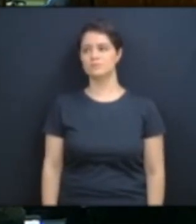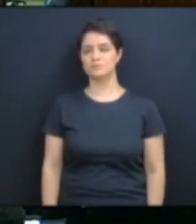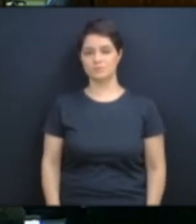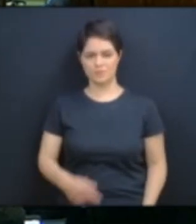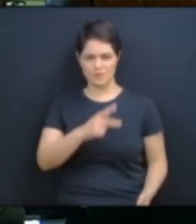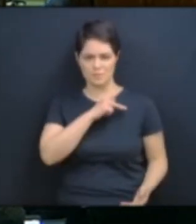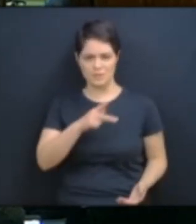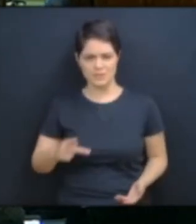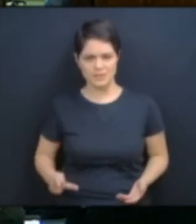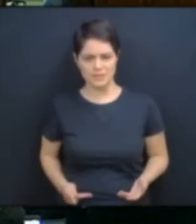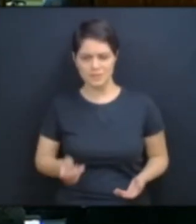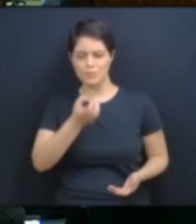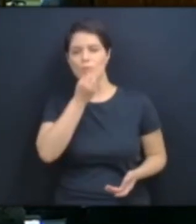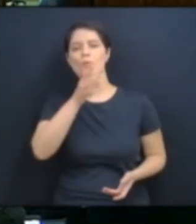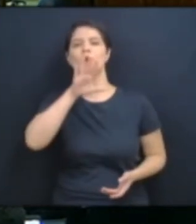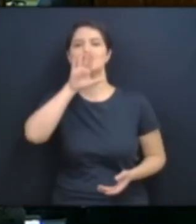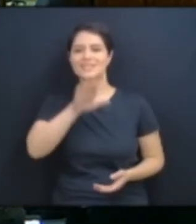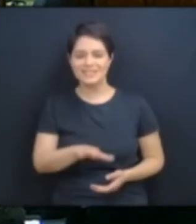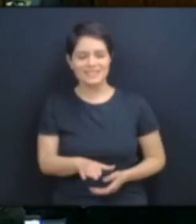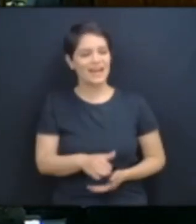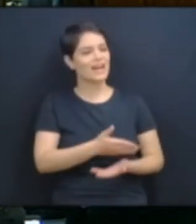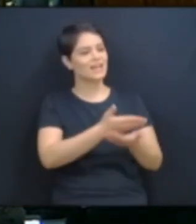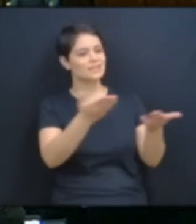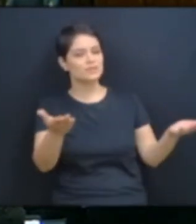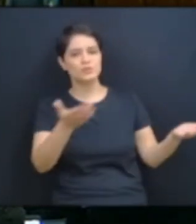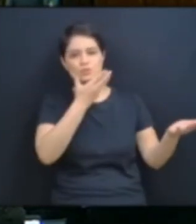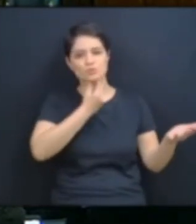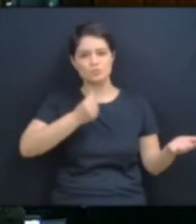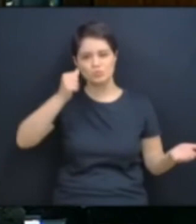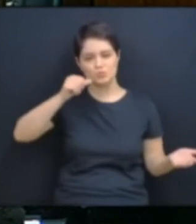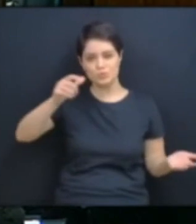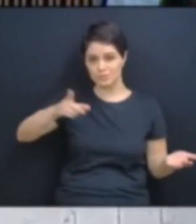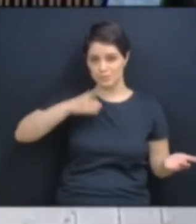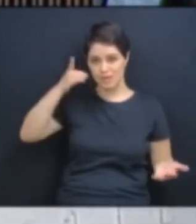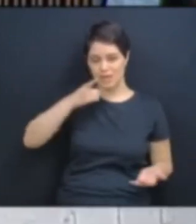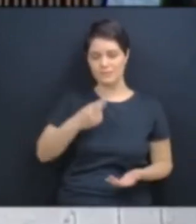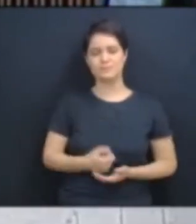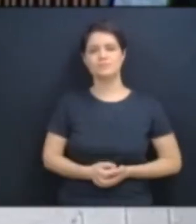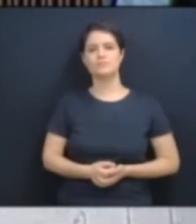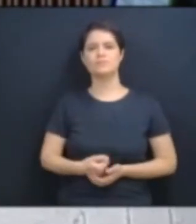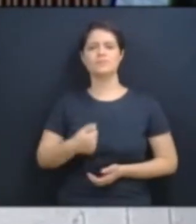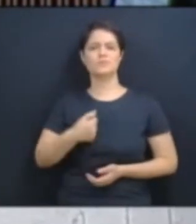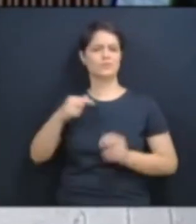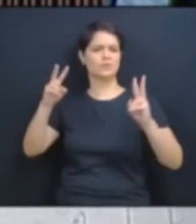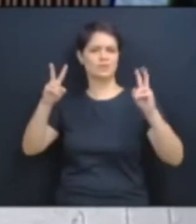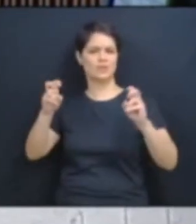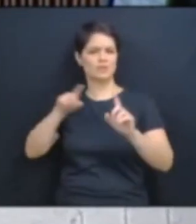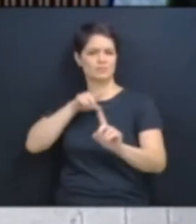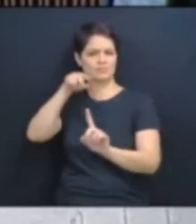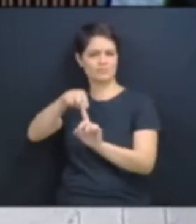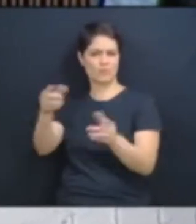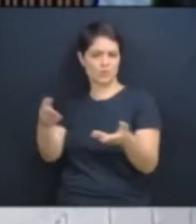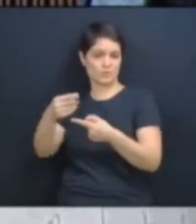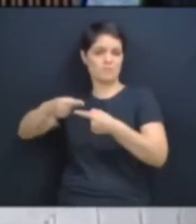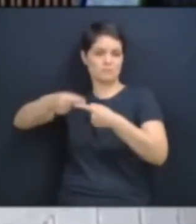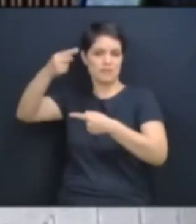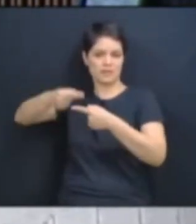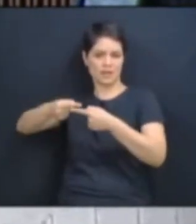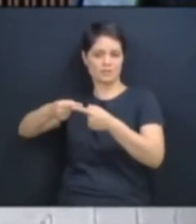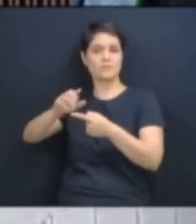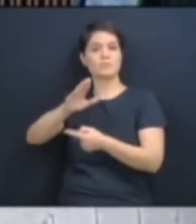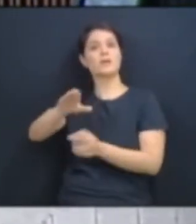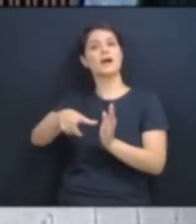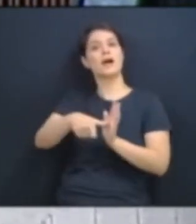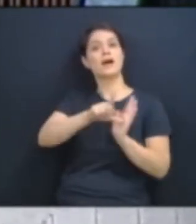Presidente, boa tarde, deputados e deputadas. Antes de falar do tema que me traz aqui hoje, que é o pedágio, eu quero lembrar que